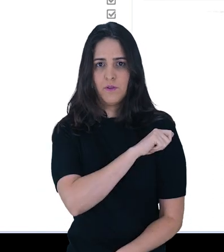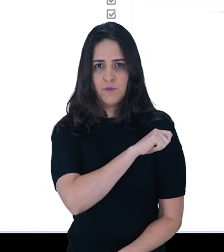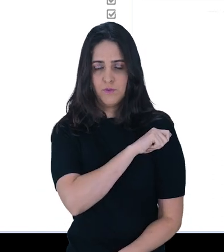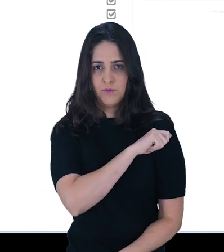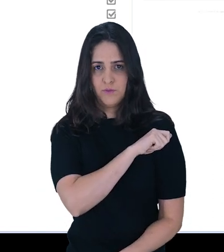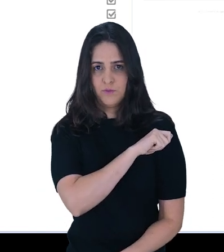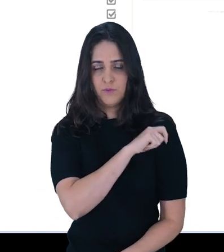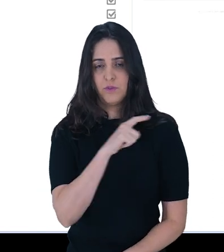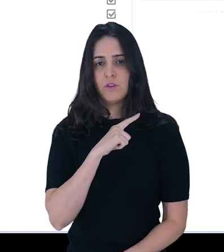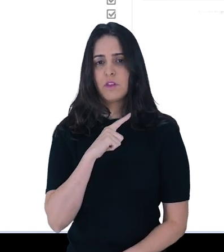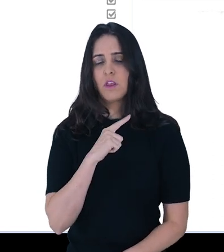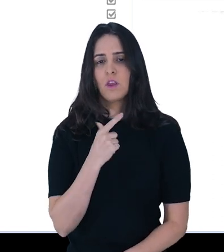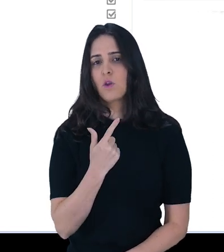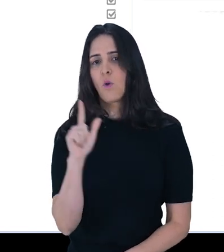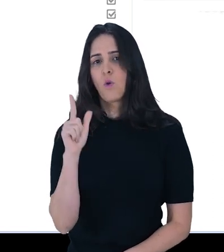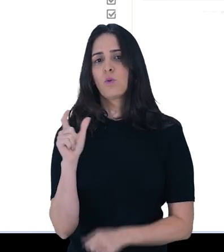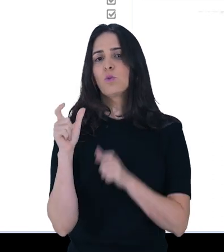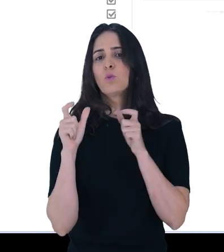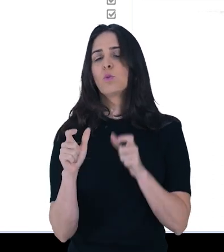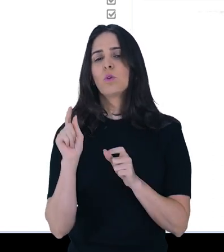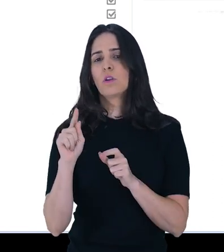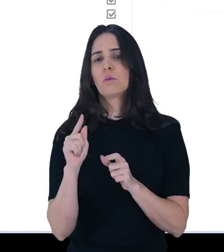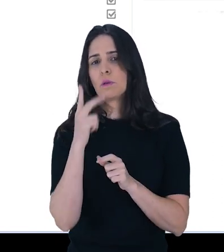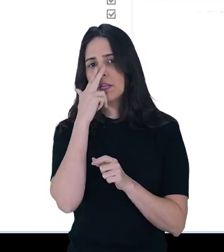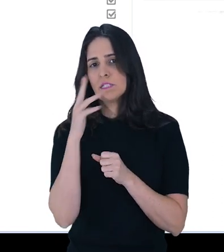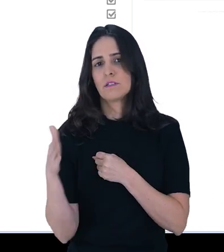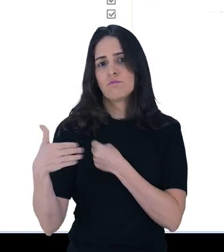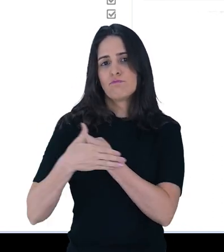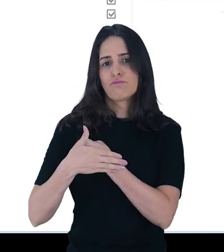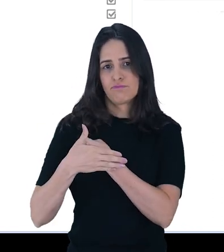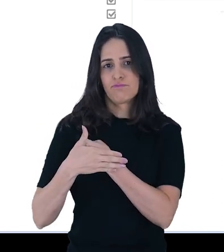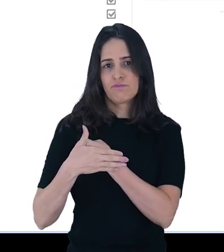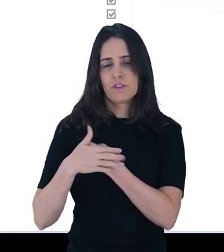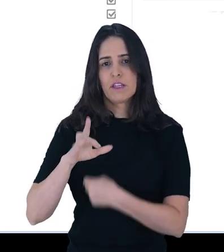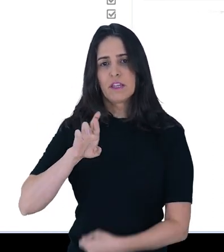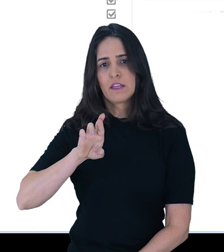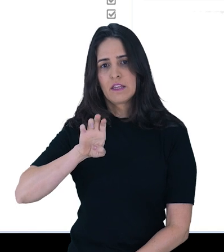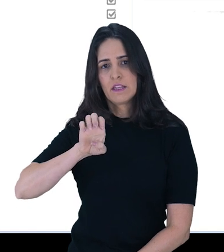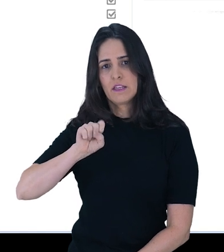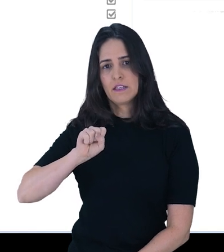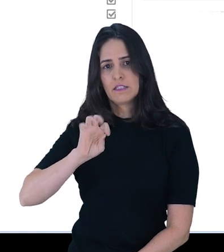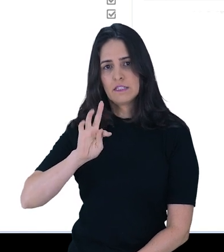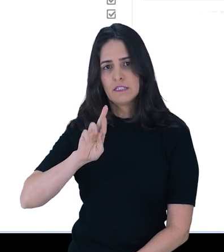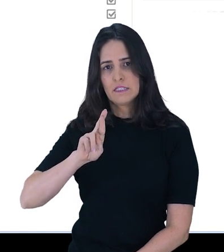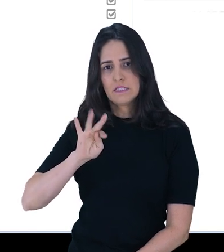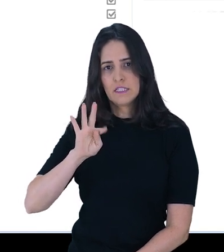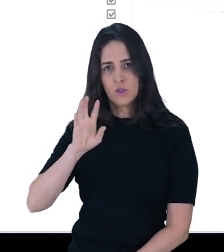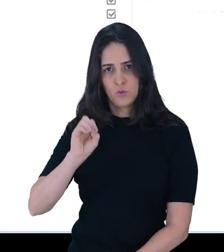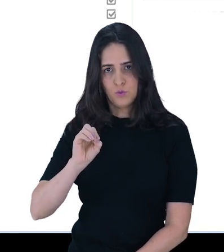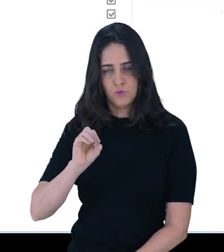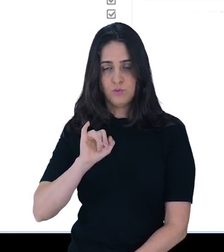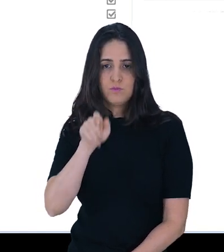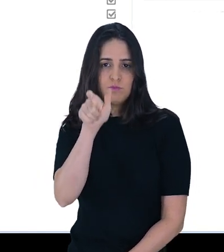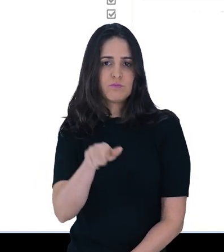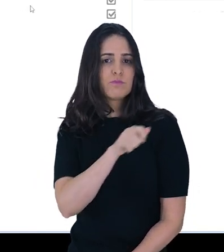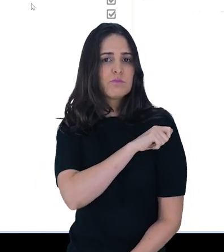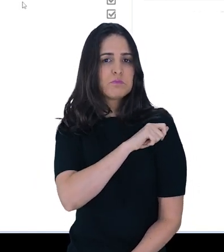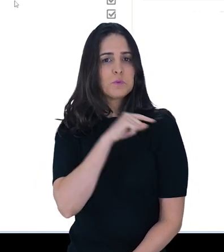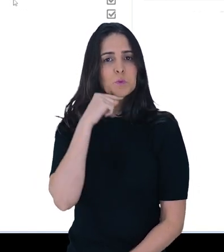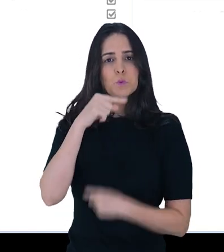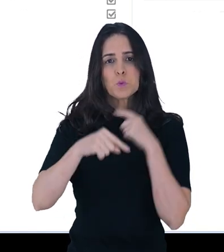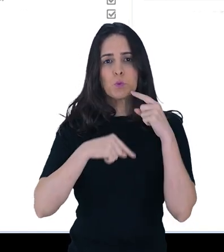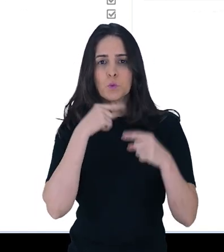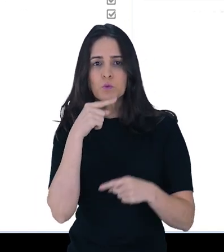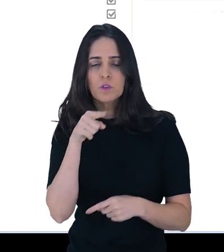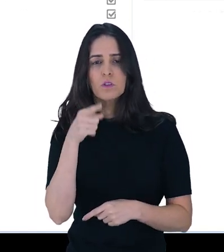tem também aqui um recurso que está restrito. Então, digamos que o aluno esteja com alguma dúvida